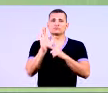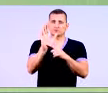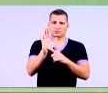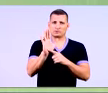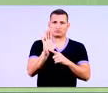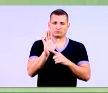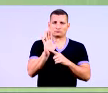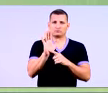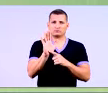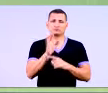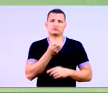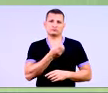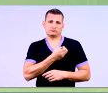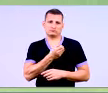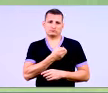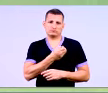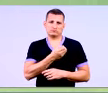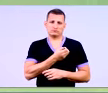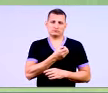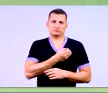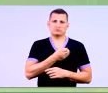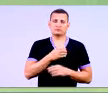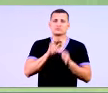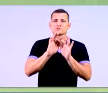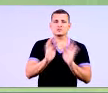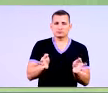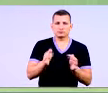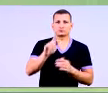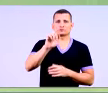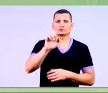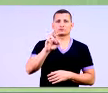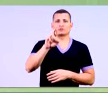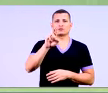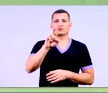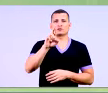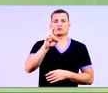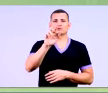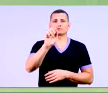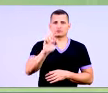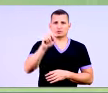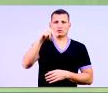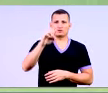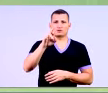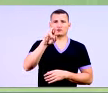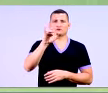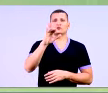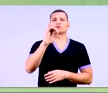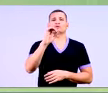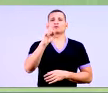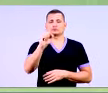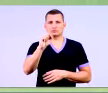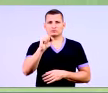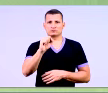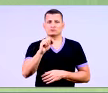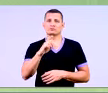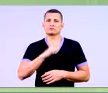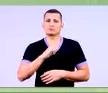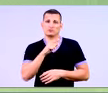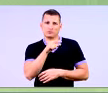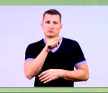genéricos quando eu falei lá do nome então se eu tenho aqui uma variável chamada